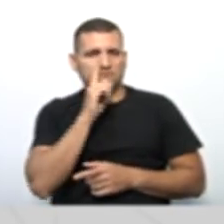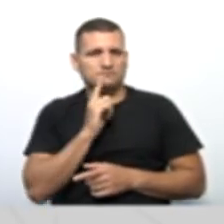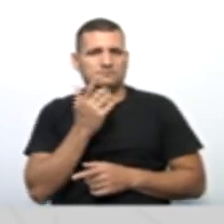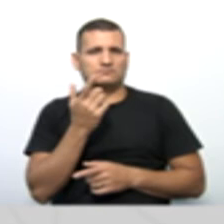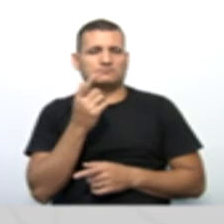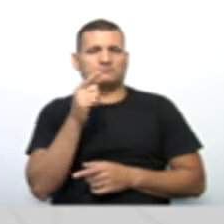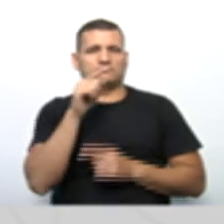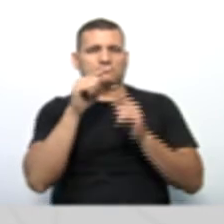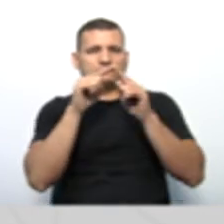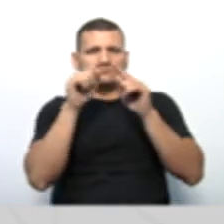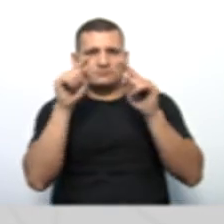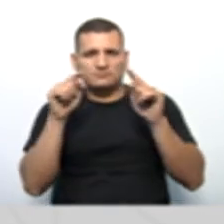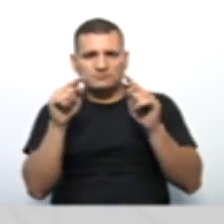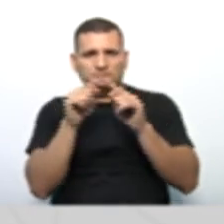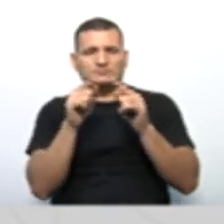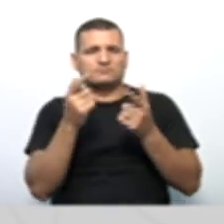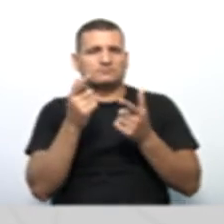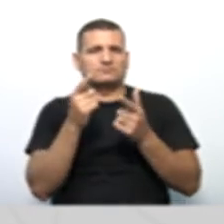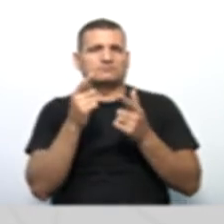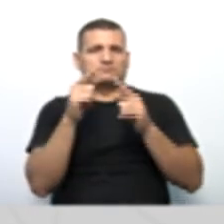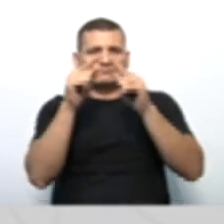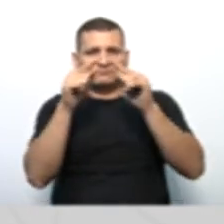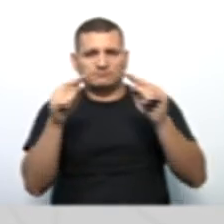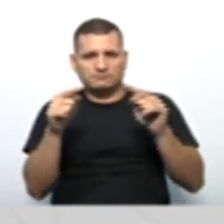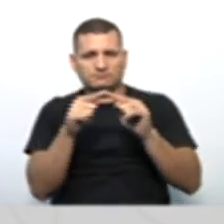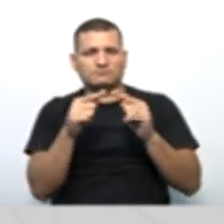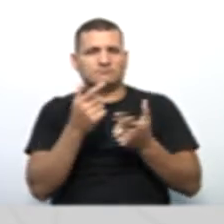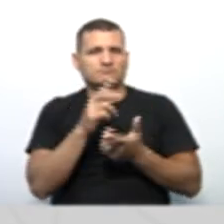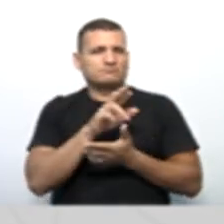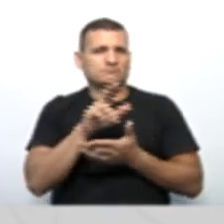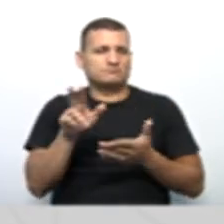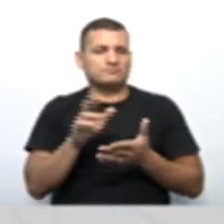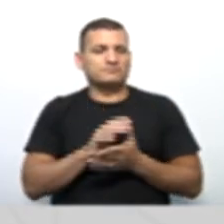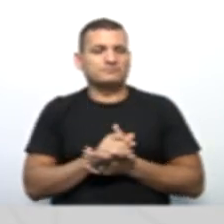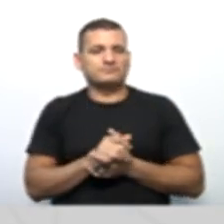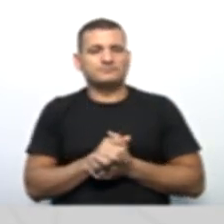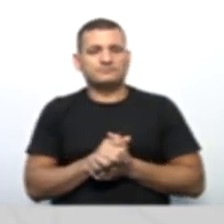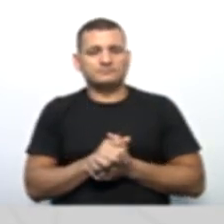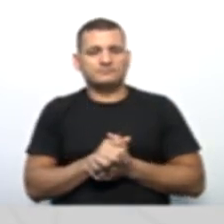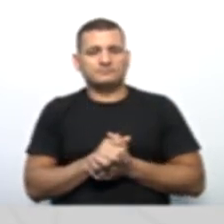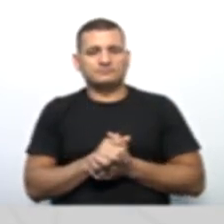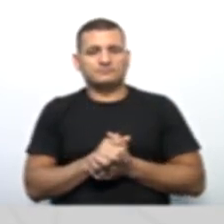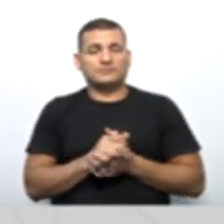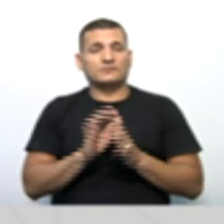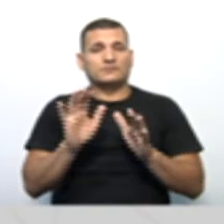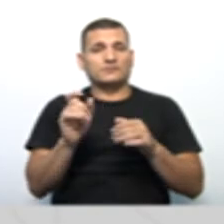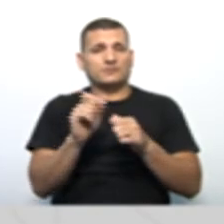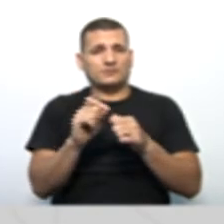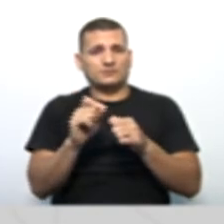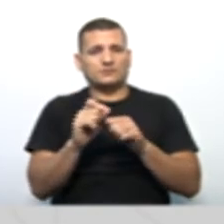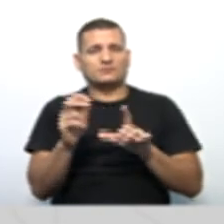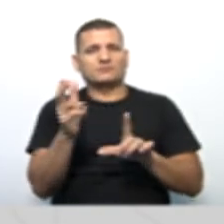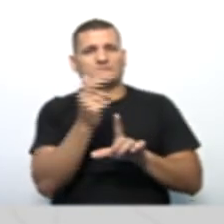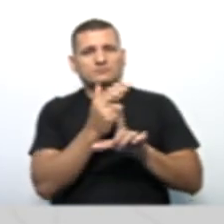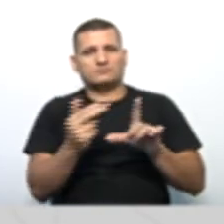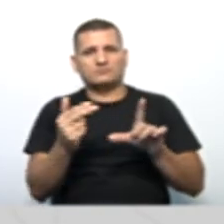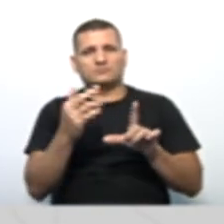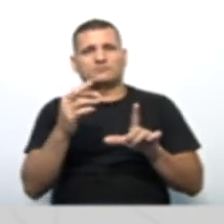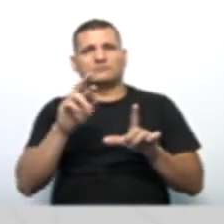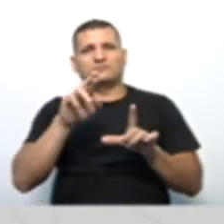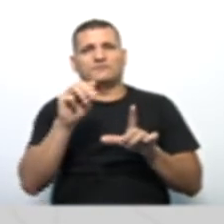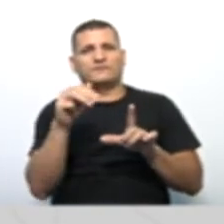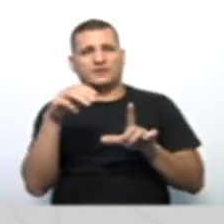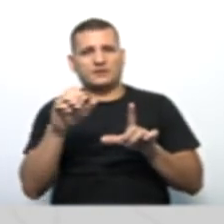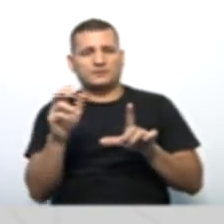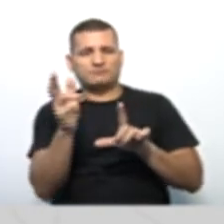quadrado triângulo enfim e o principal de tudo desenhar os web frames de cada um é de